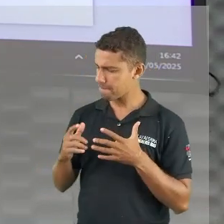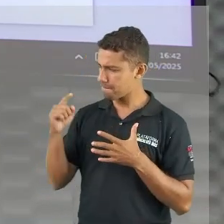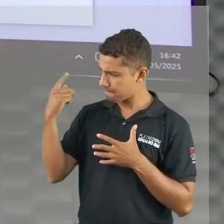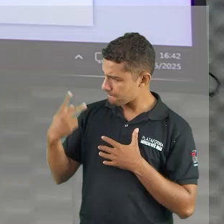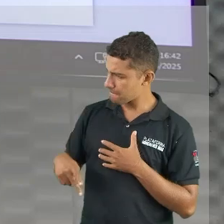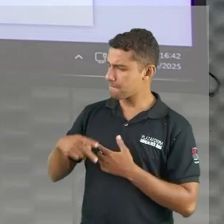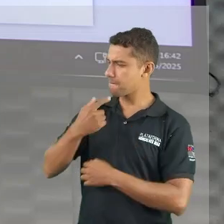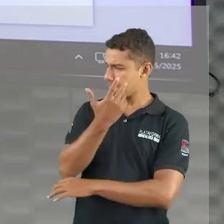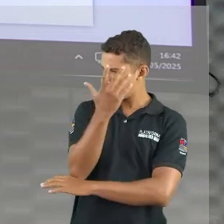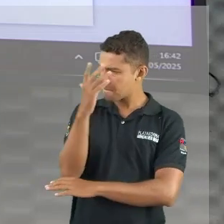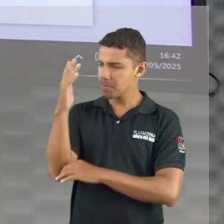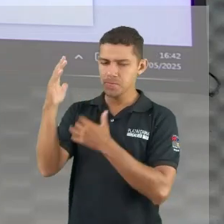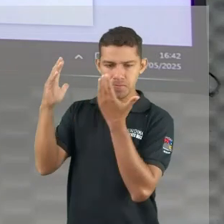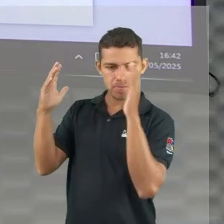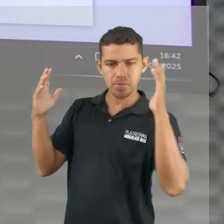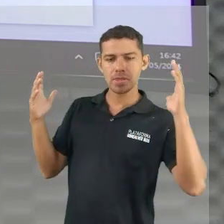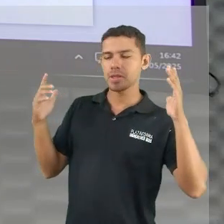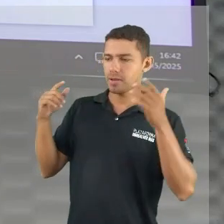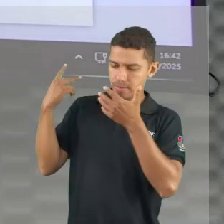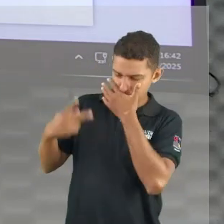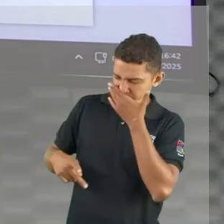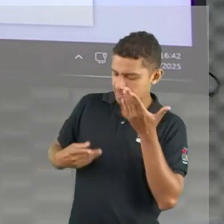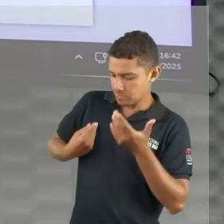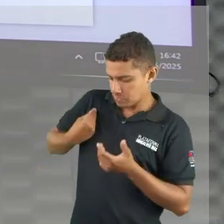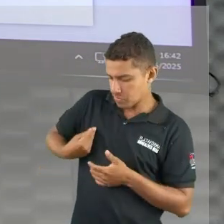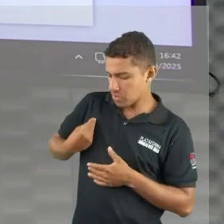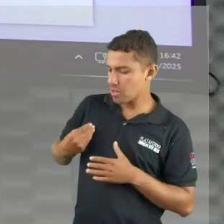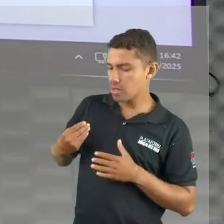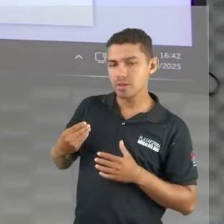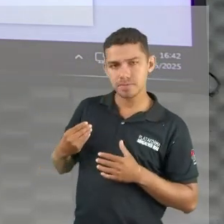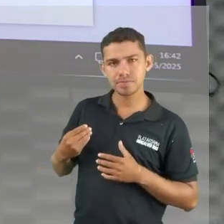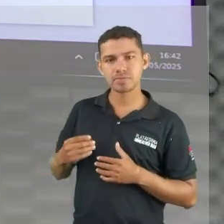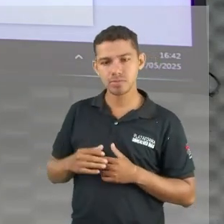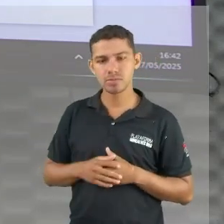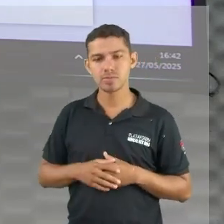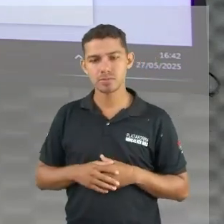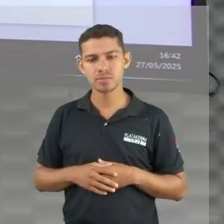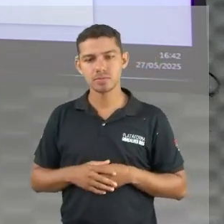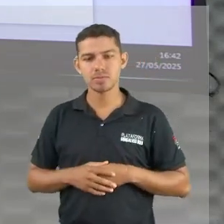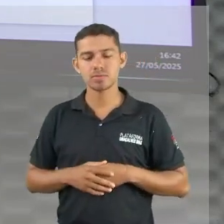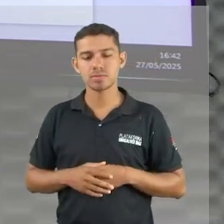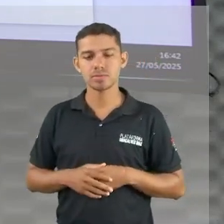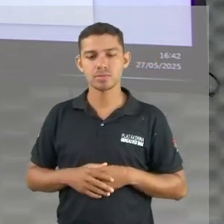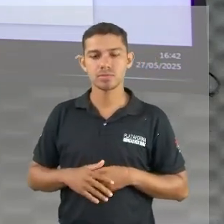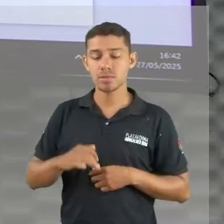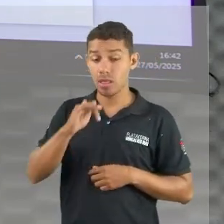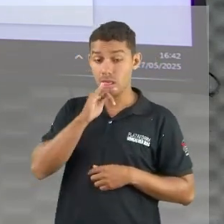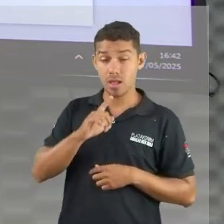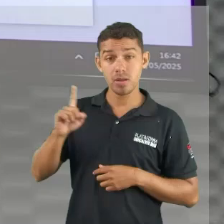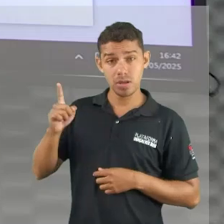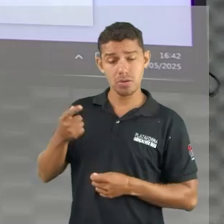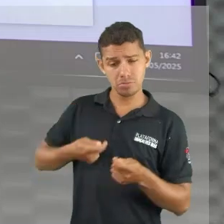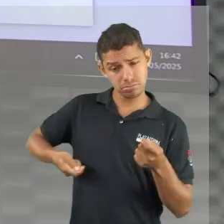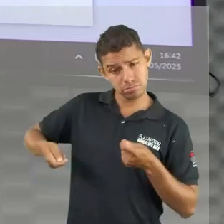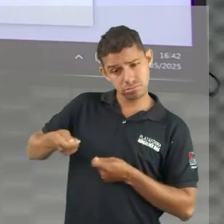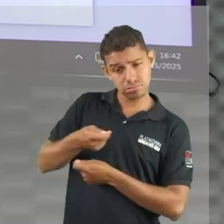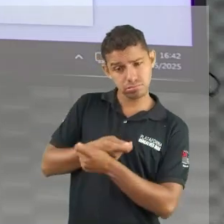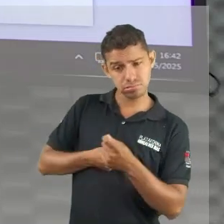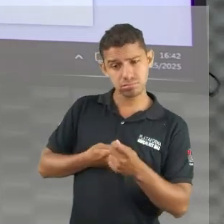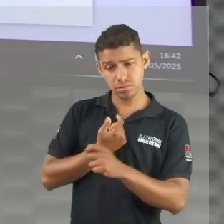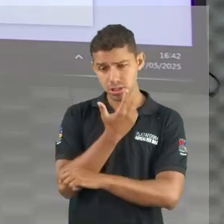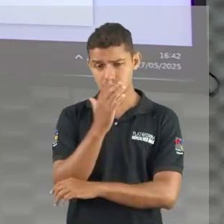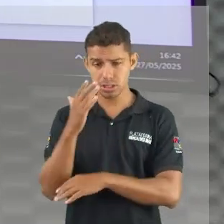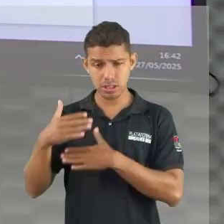né, da floresta, como parte integrante da natureza. Então, o manejo da natureza é a partir